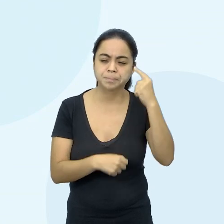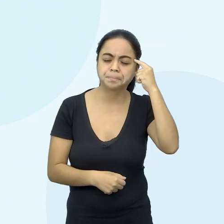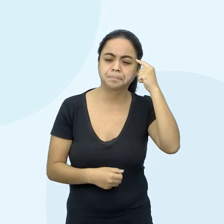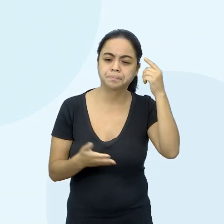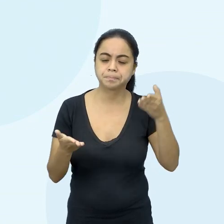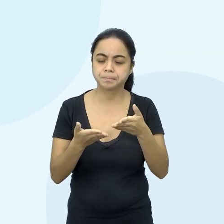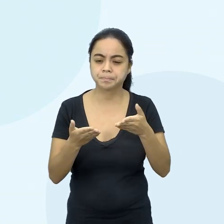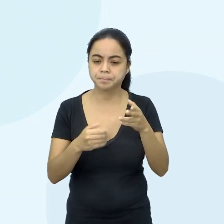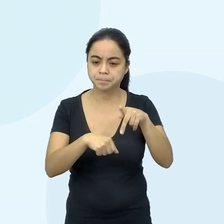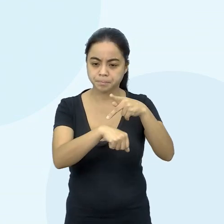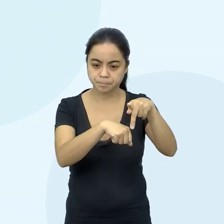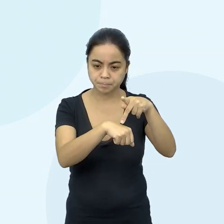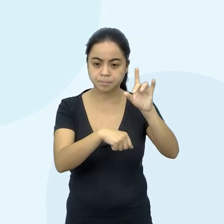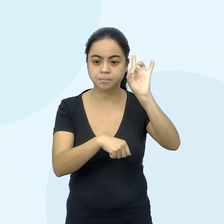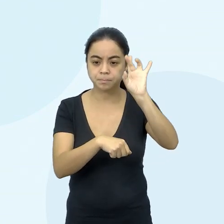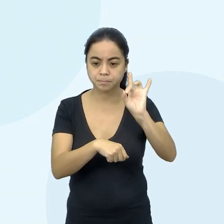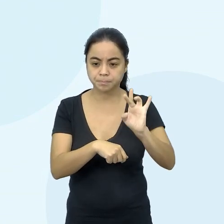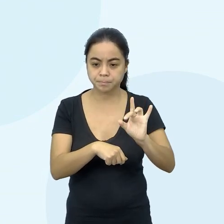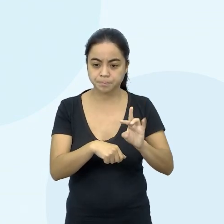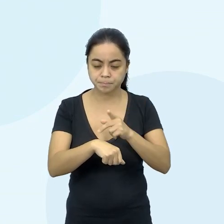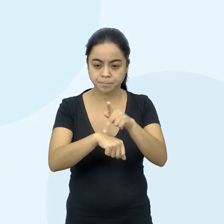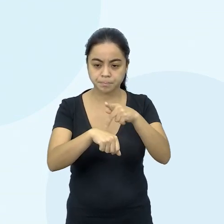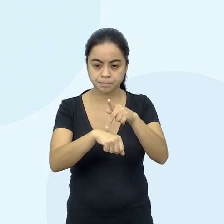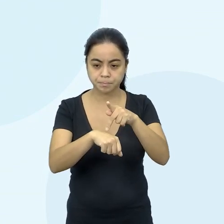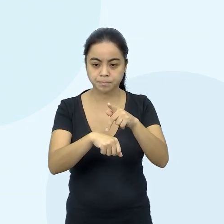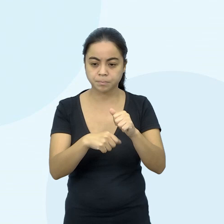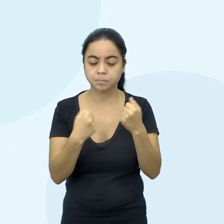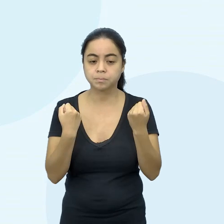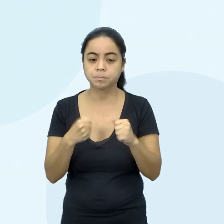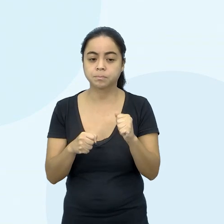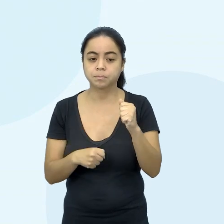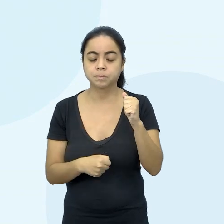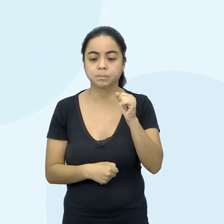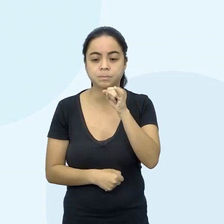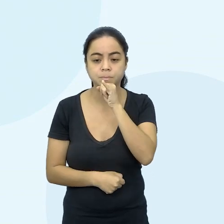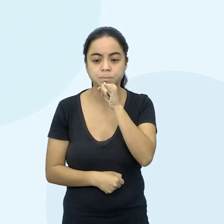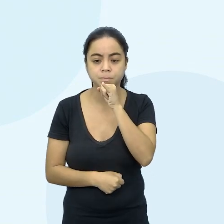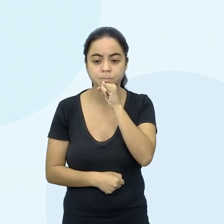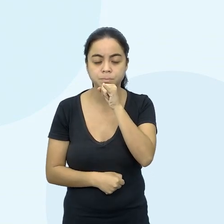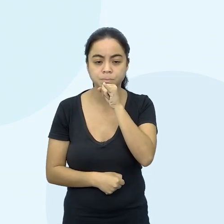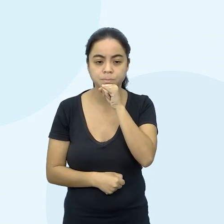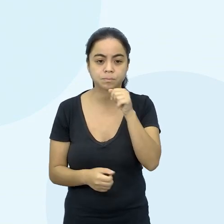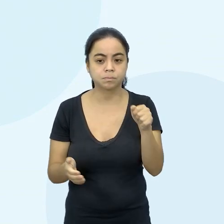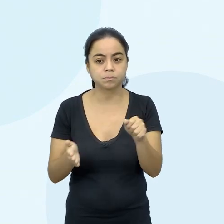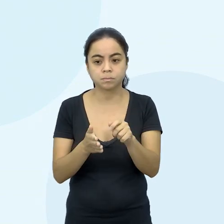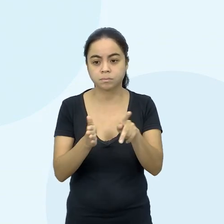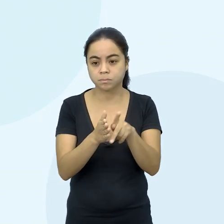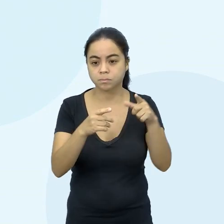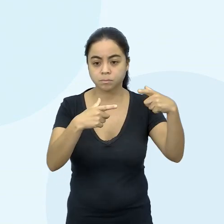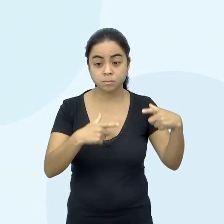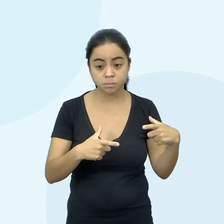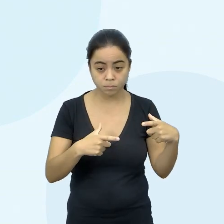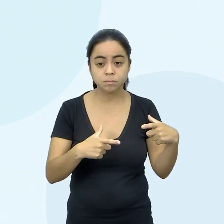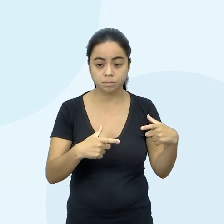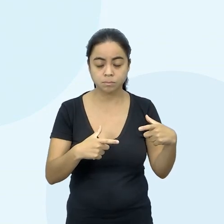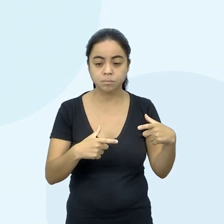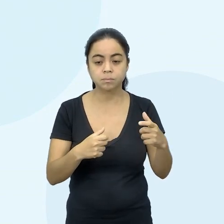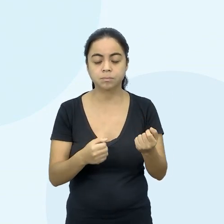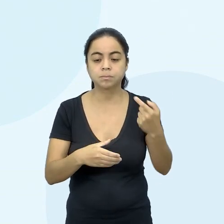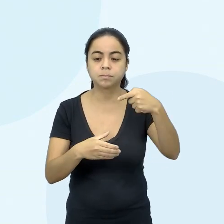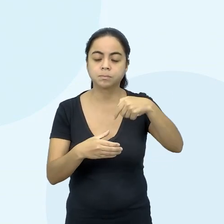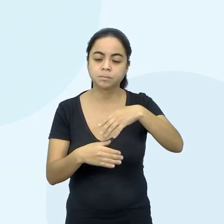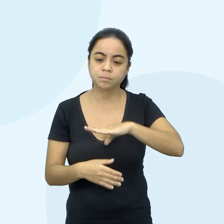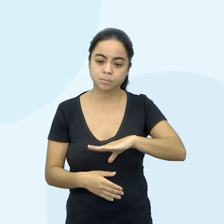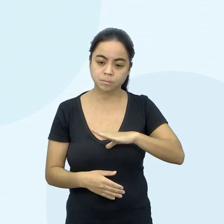falei, antecipei a pauta um pouquinho, a gente poderia estar falando, por exemplo, da situação do bairro, da situação da cidade,